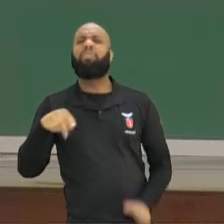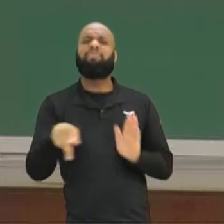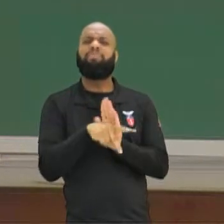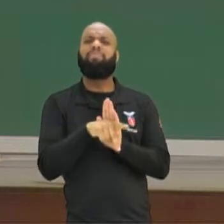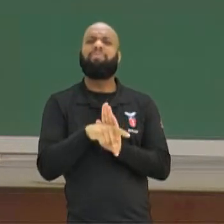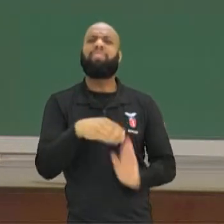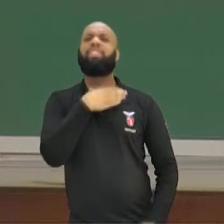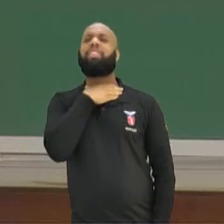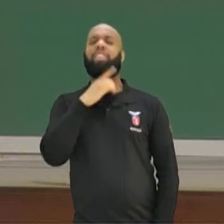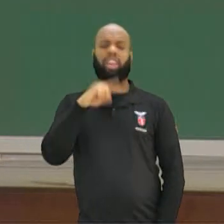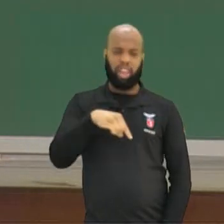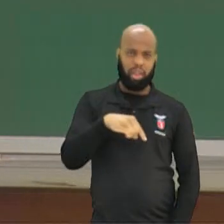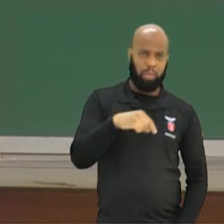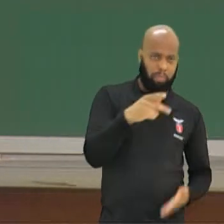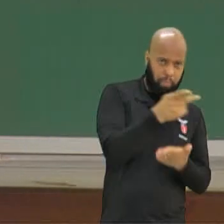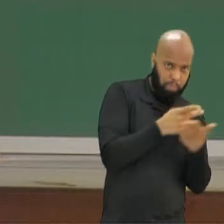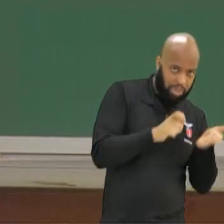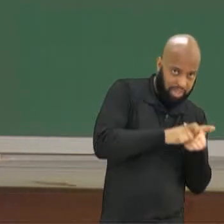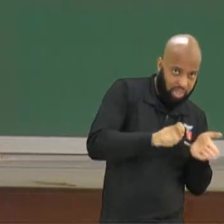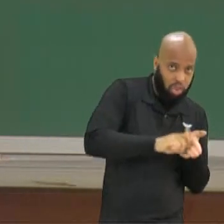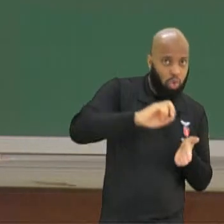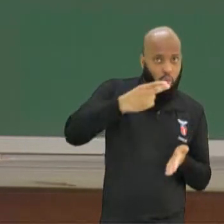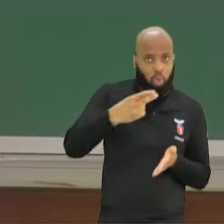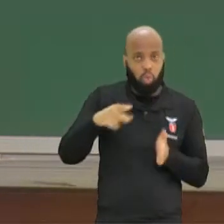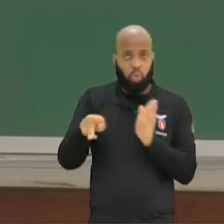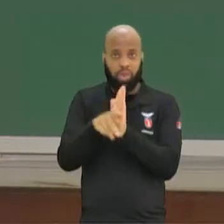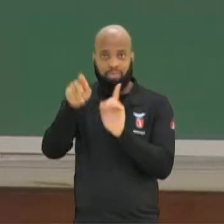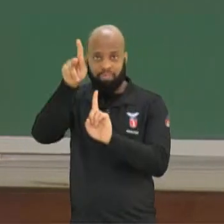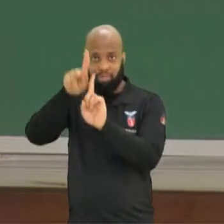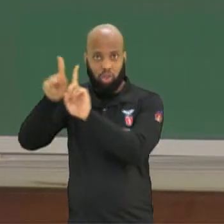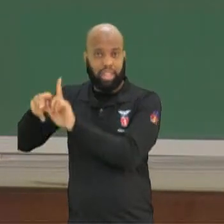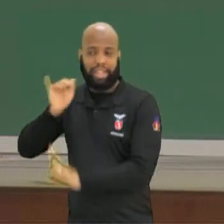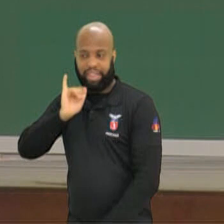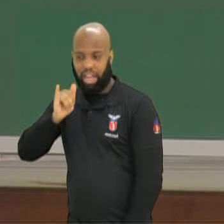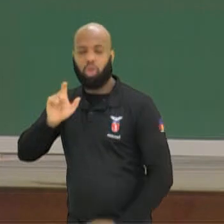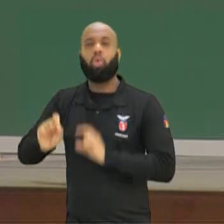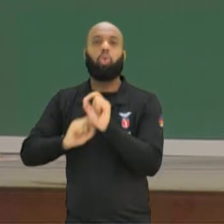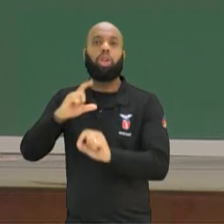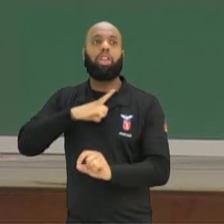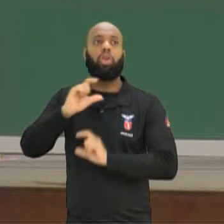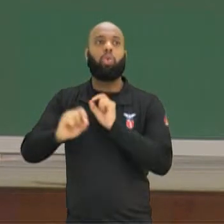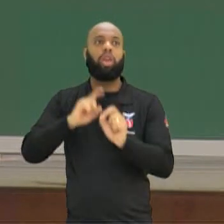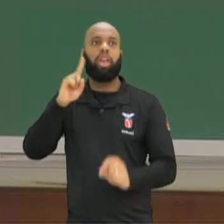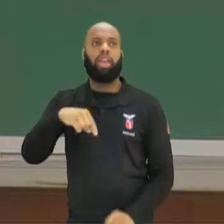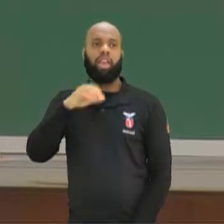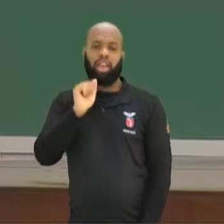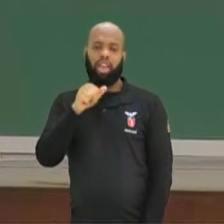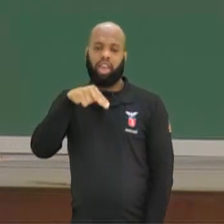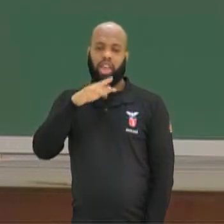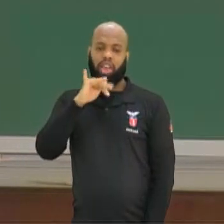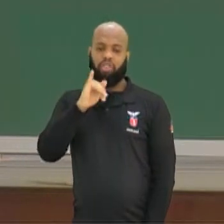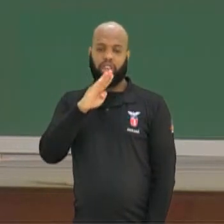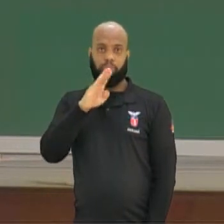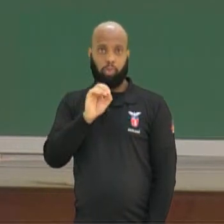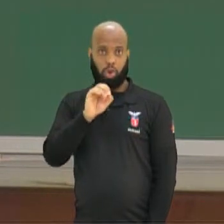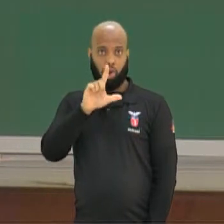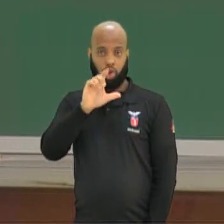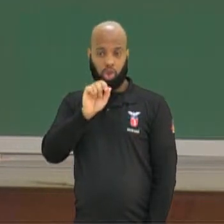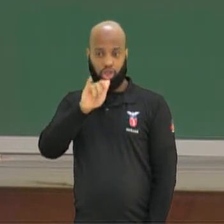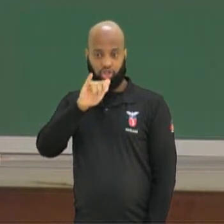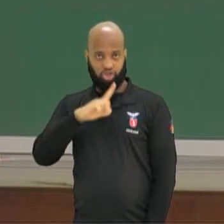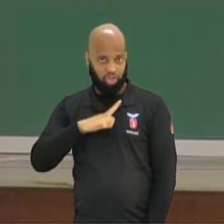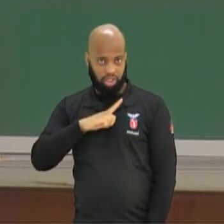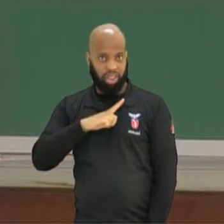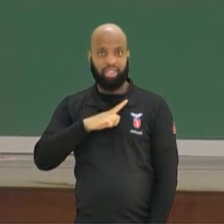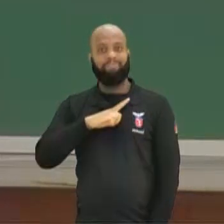do próprio poeta ou é do personagem narrador? Então temos aqui uma ambiguidade, uma anfibologia que não sabemos. Então